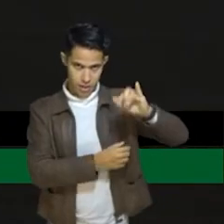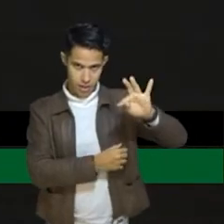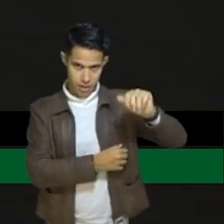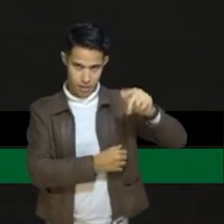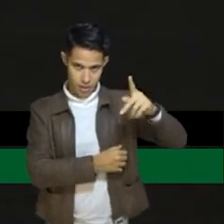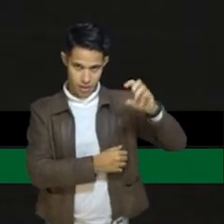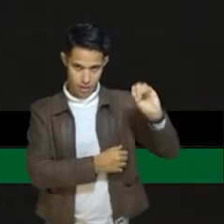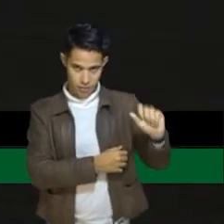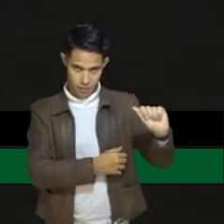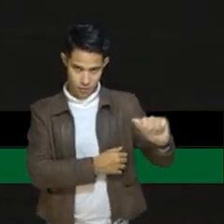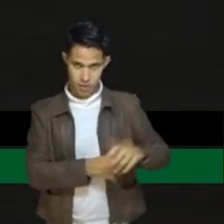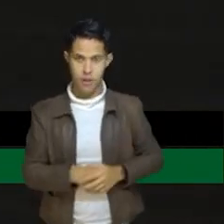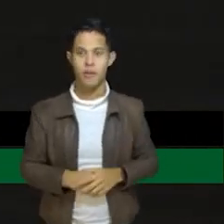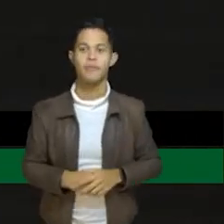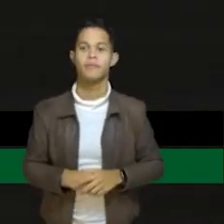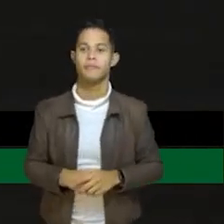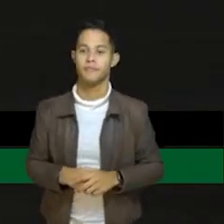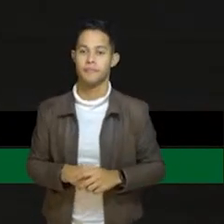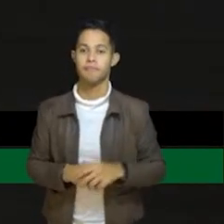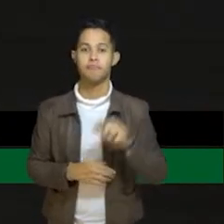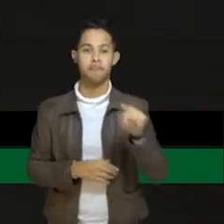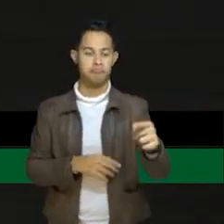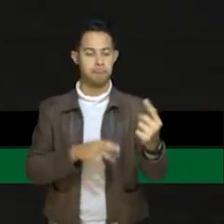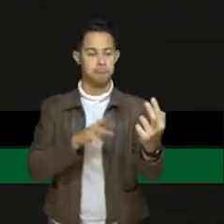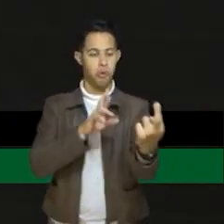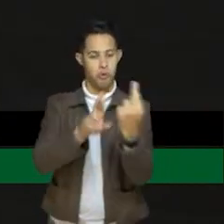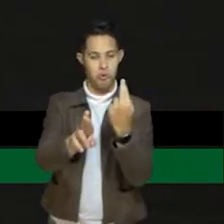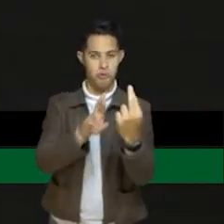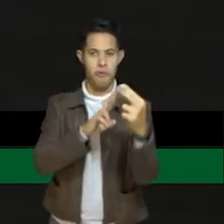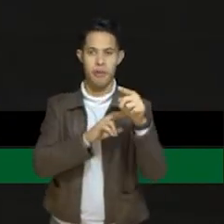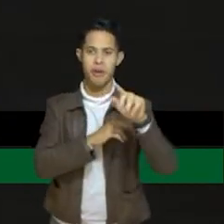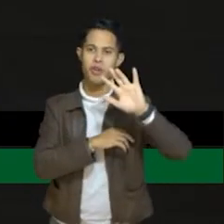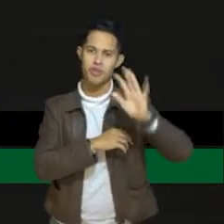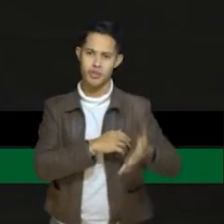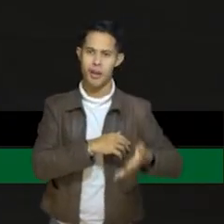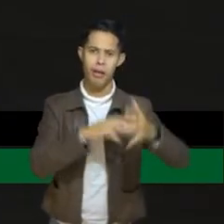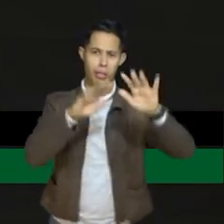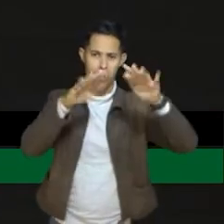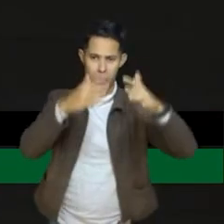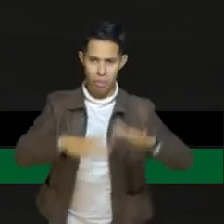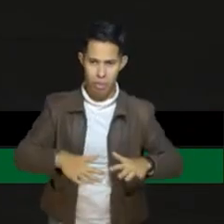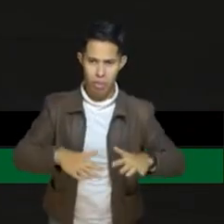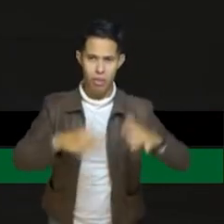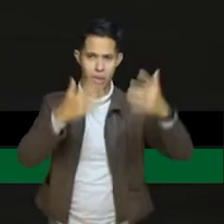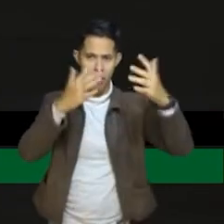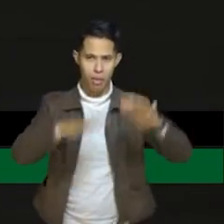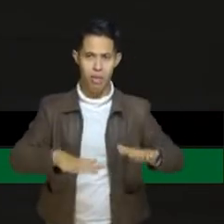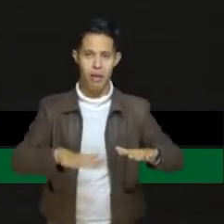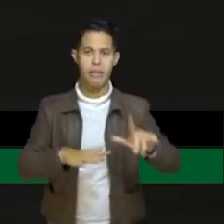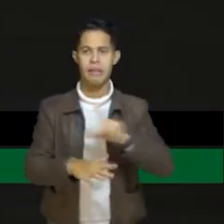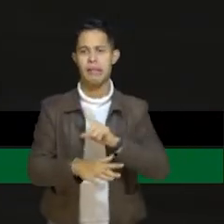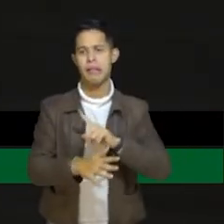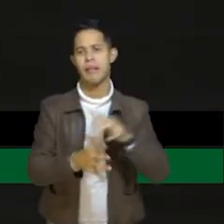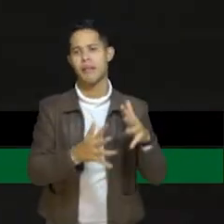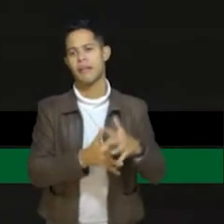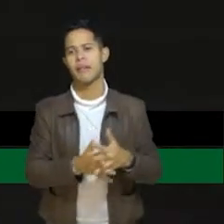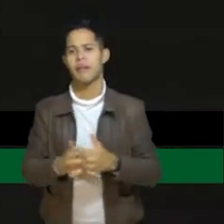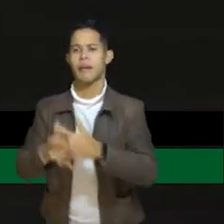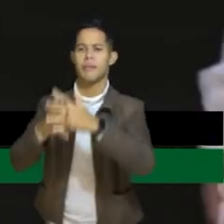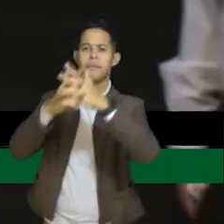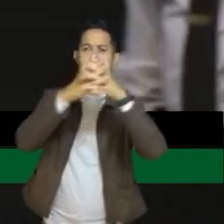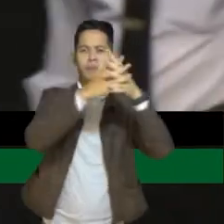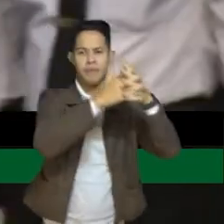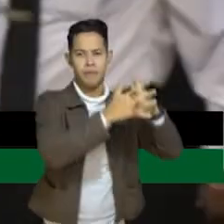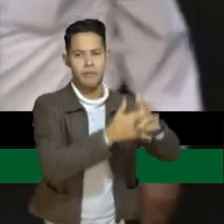vias, que já está à beira do colapso, com um volume diário de caminhões